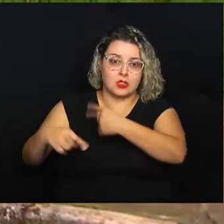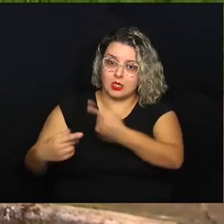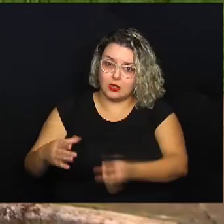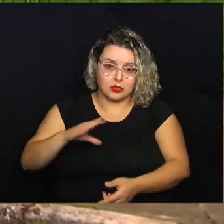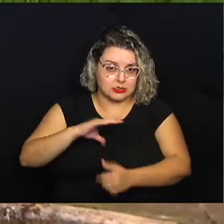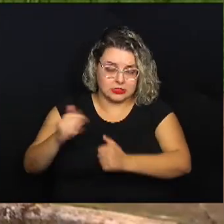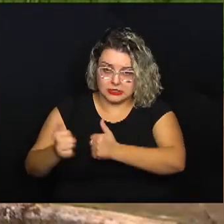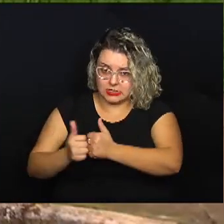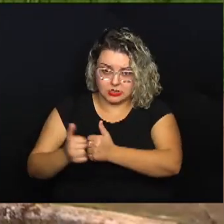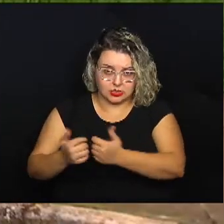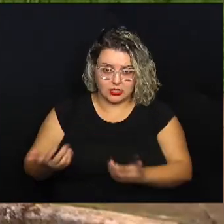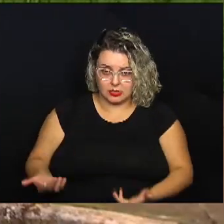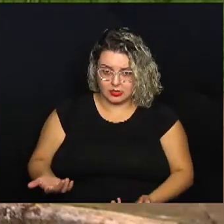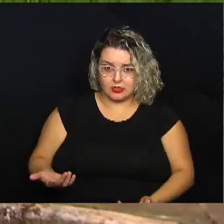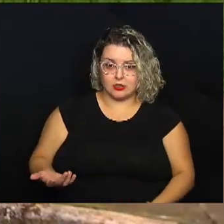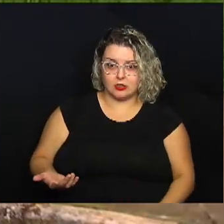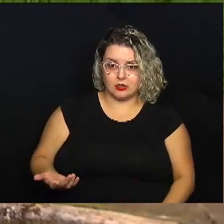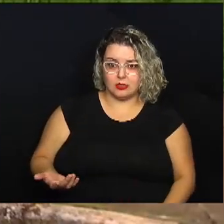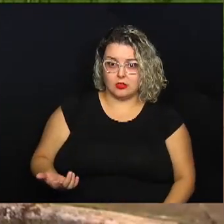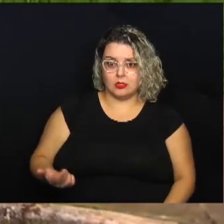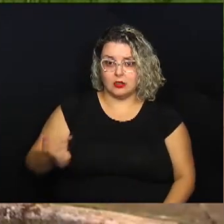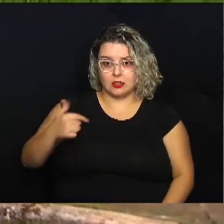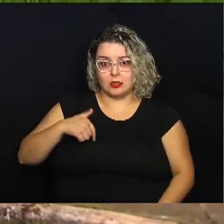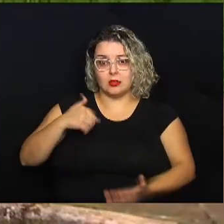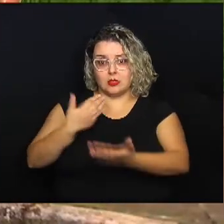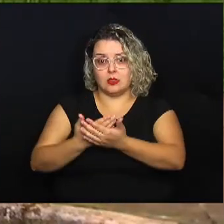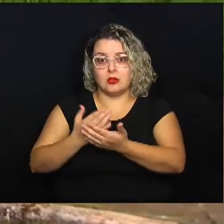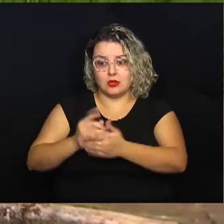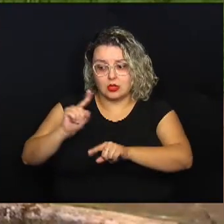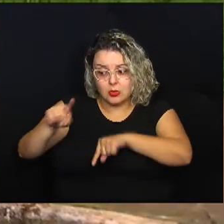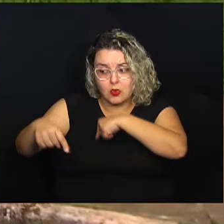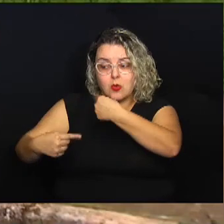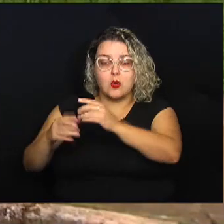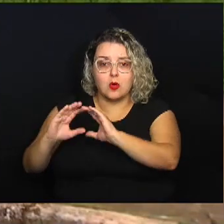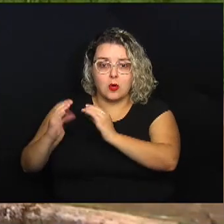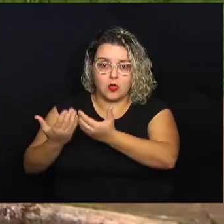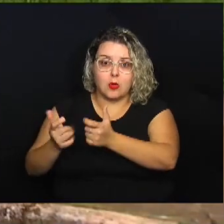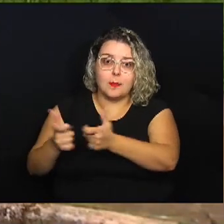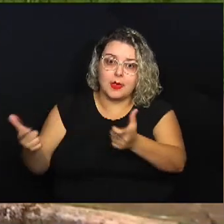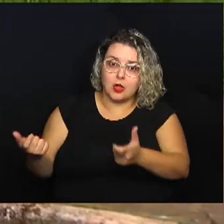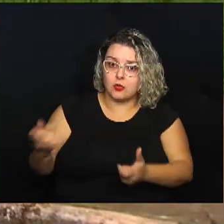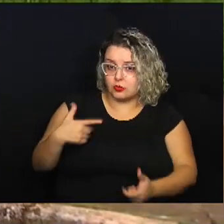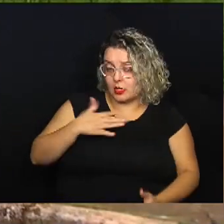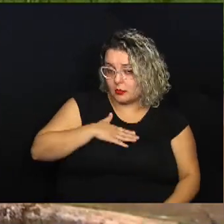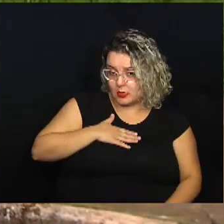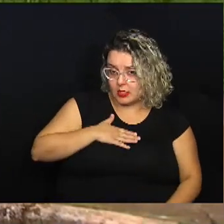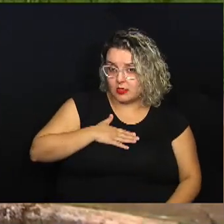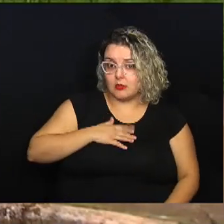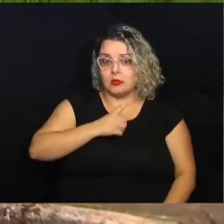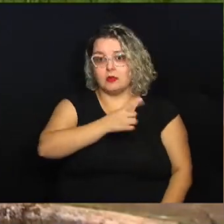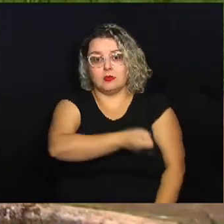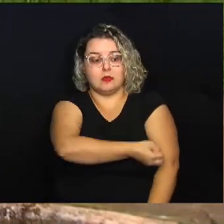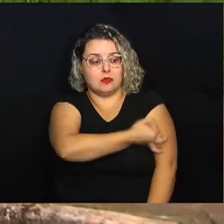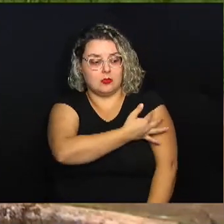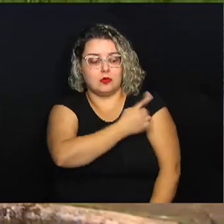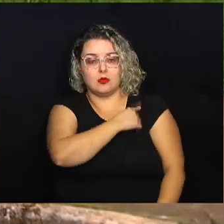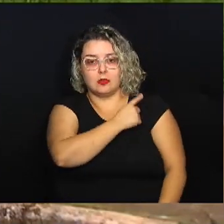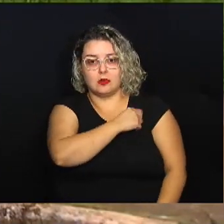né? Então, eu fui estudar em outra comunidade um pouco maior que a minha, fiz meu ensino fundamental e ensino